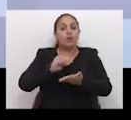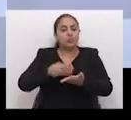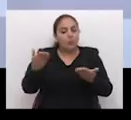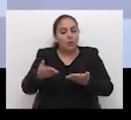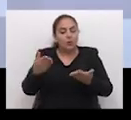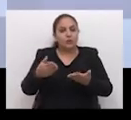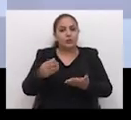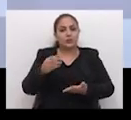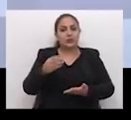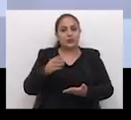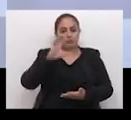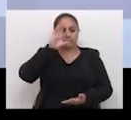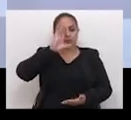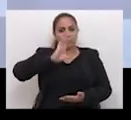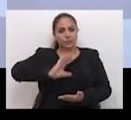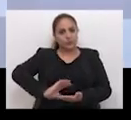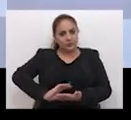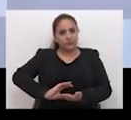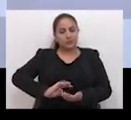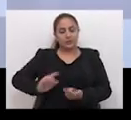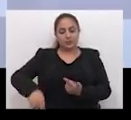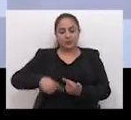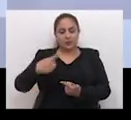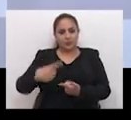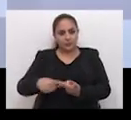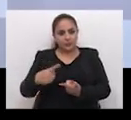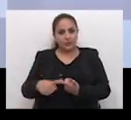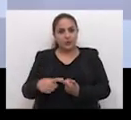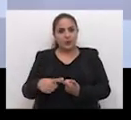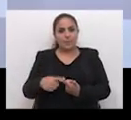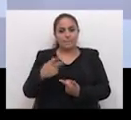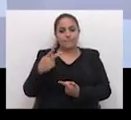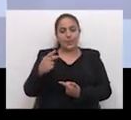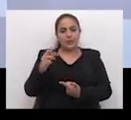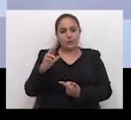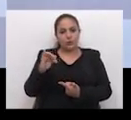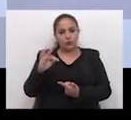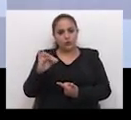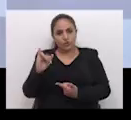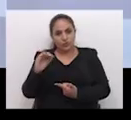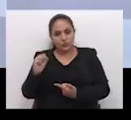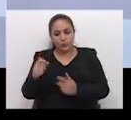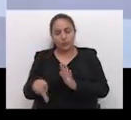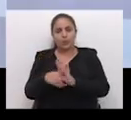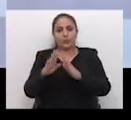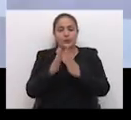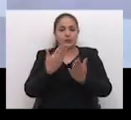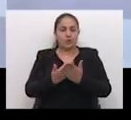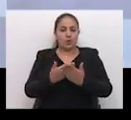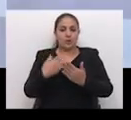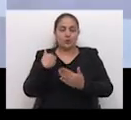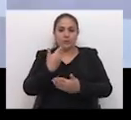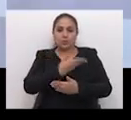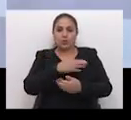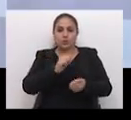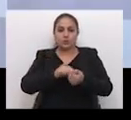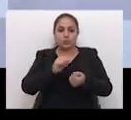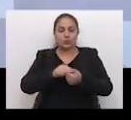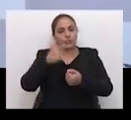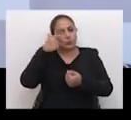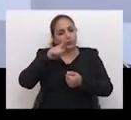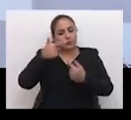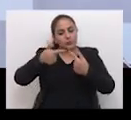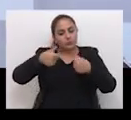civismo, o patriotismo. Nas próprias escolas não encontramos mais. Então nós, através da associação,